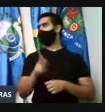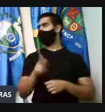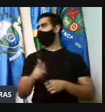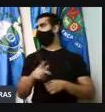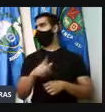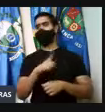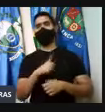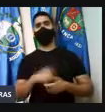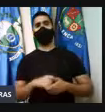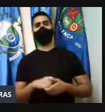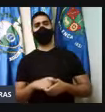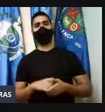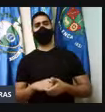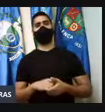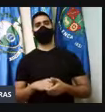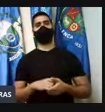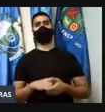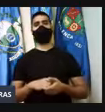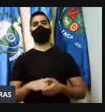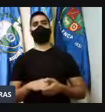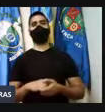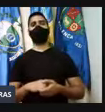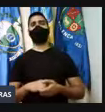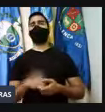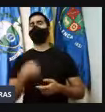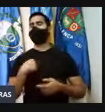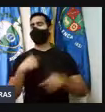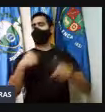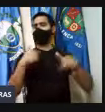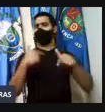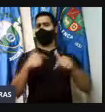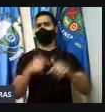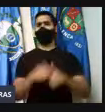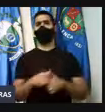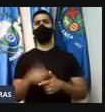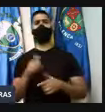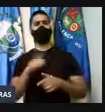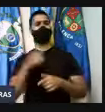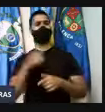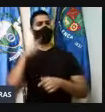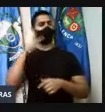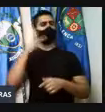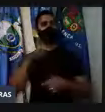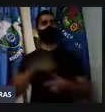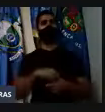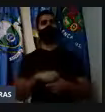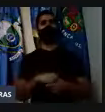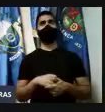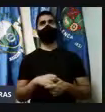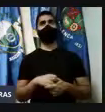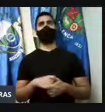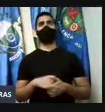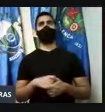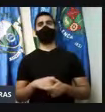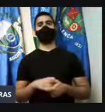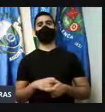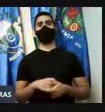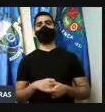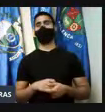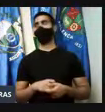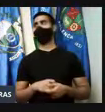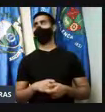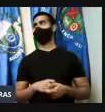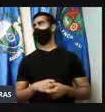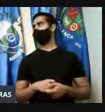que eu exerço essa função, eu vi o